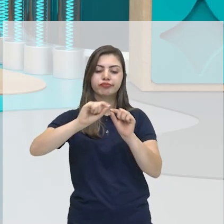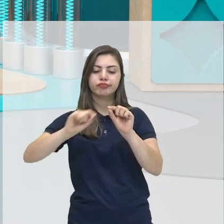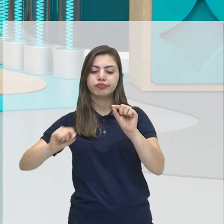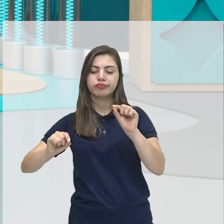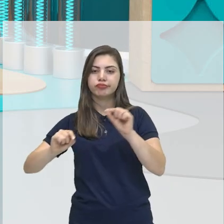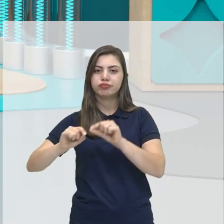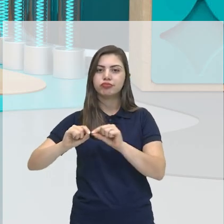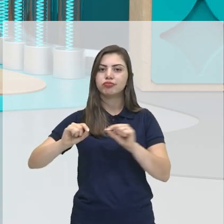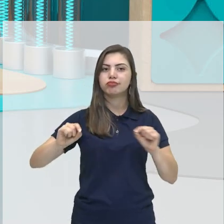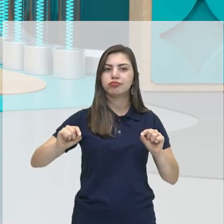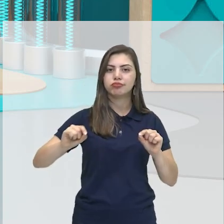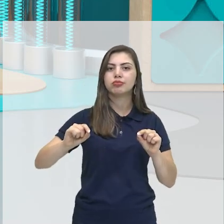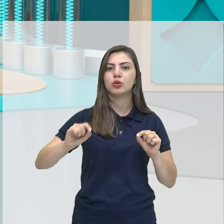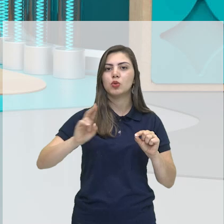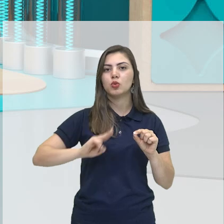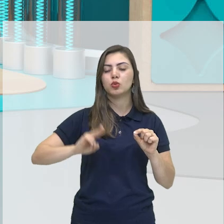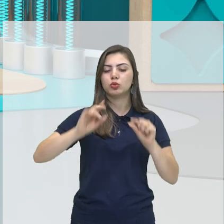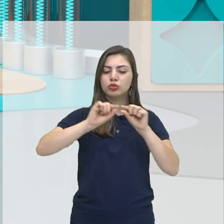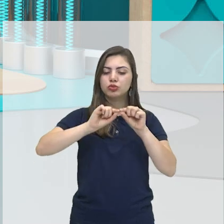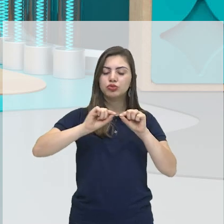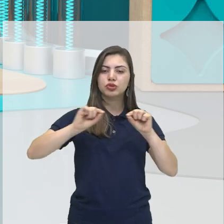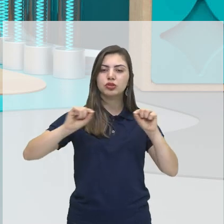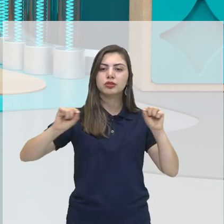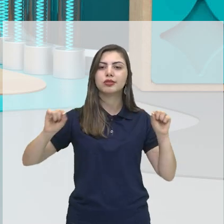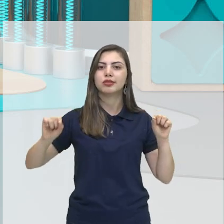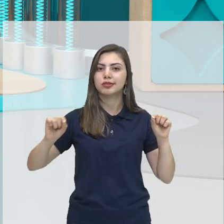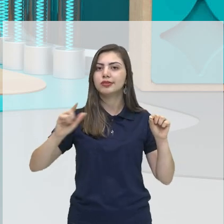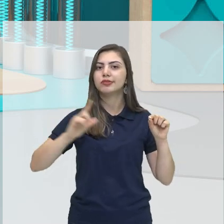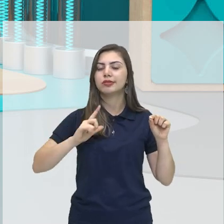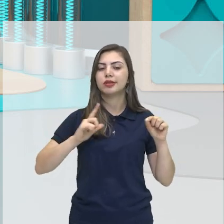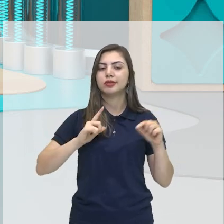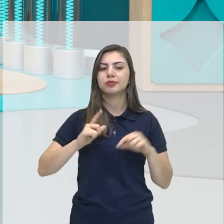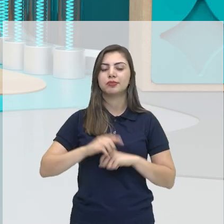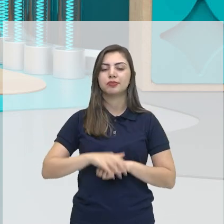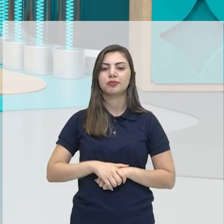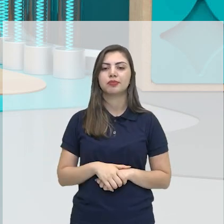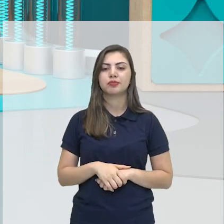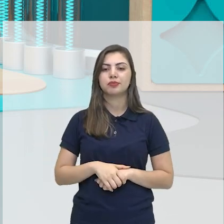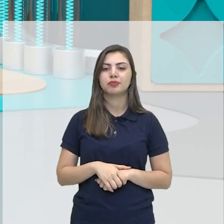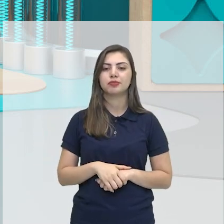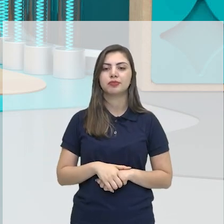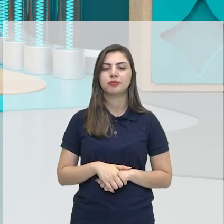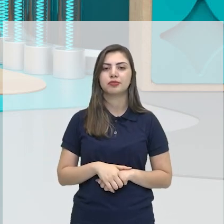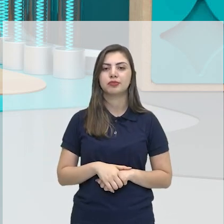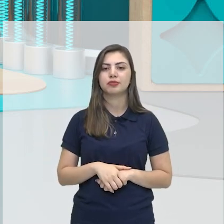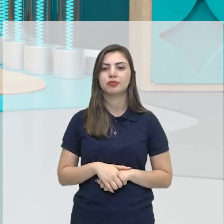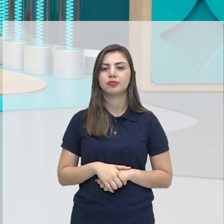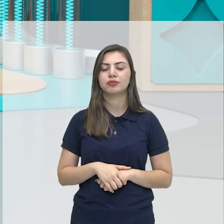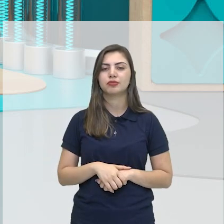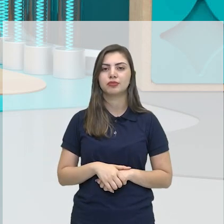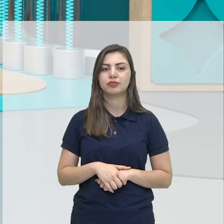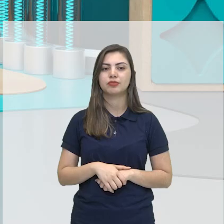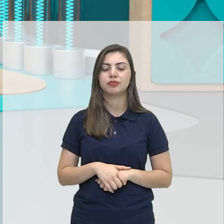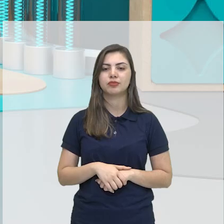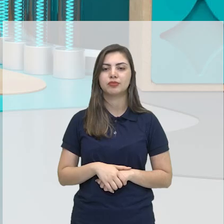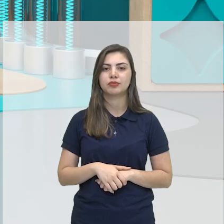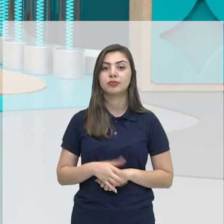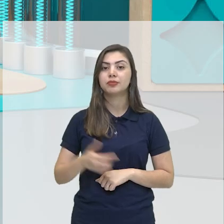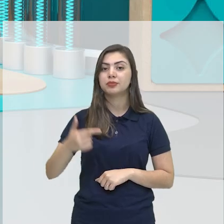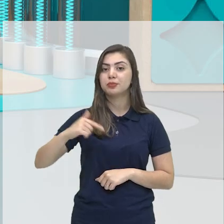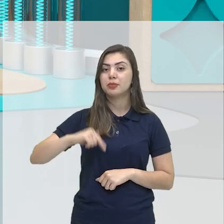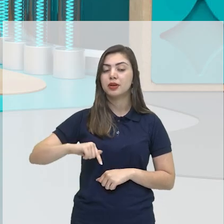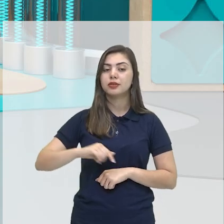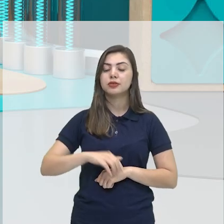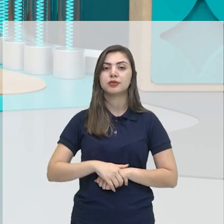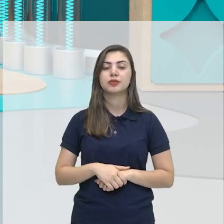técnica, o homem veio desenvolvendo suas técnicas e chegou na técnica do chiaroscuro, que é o claro escuro. E